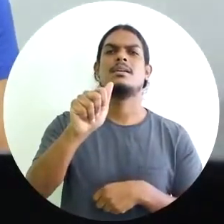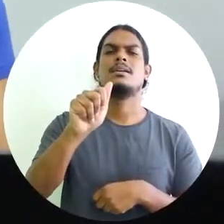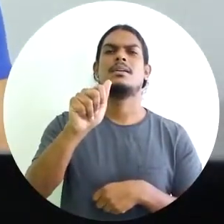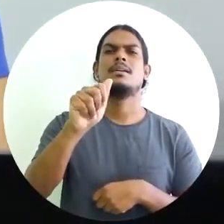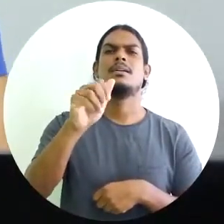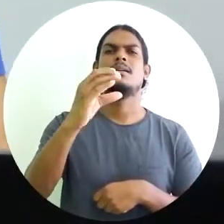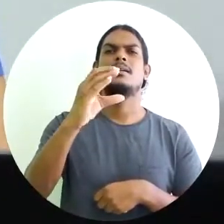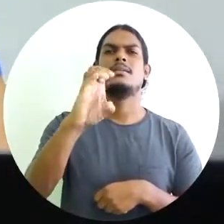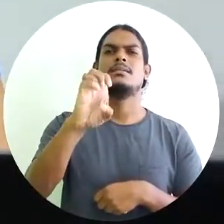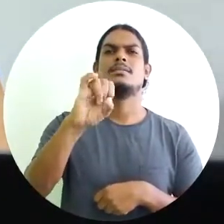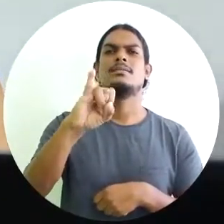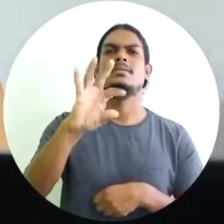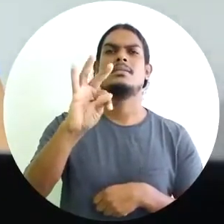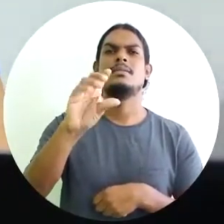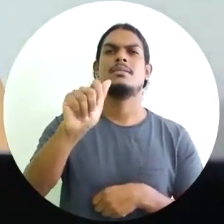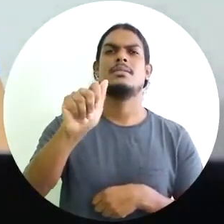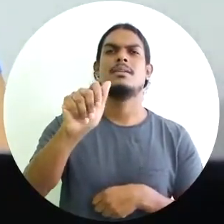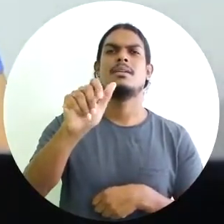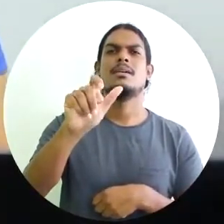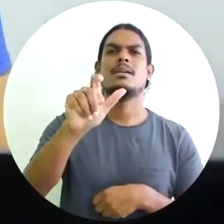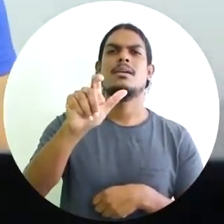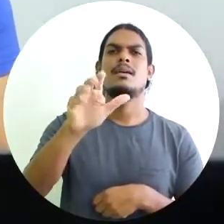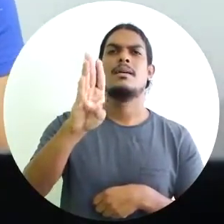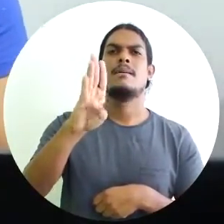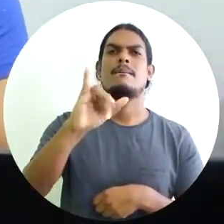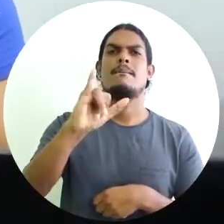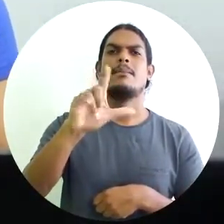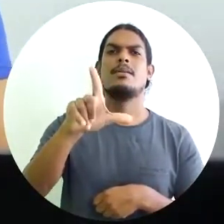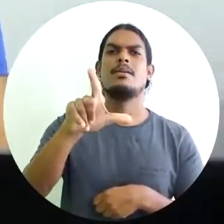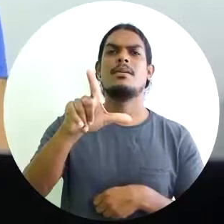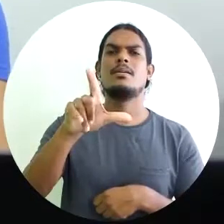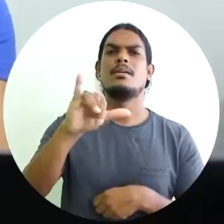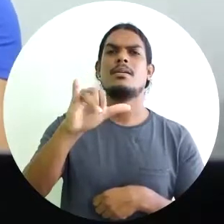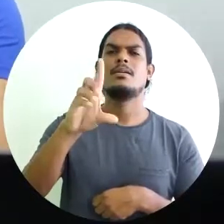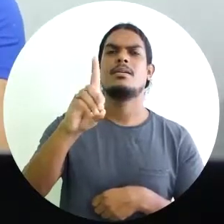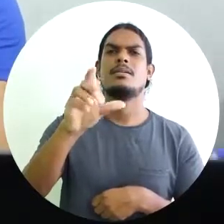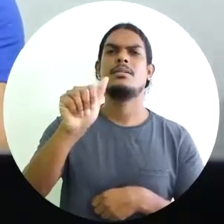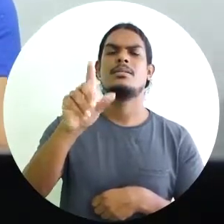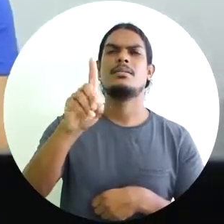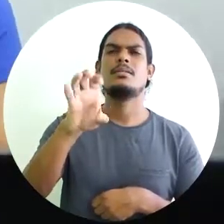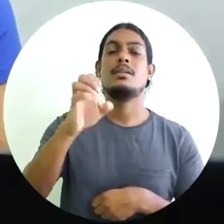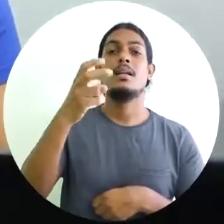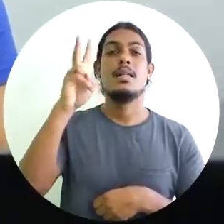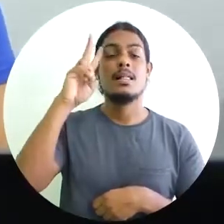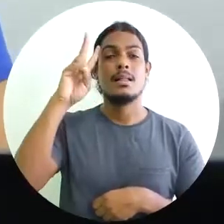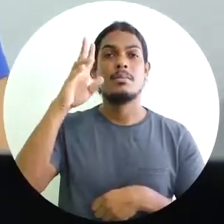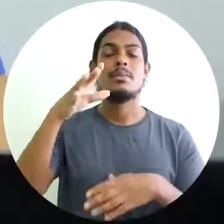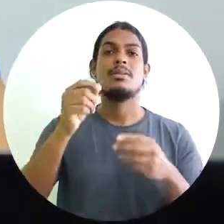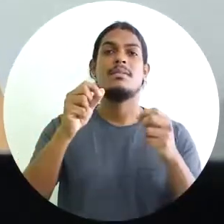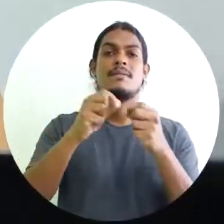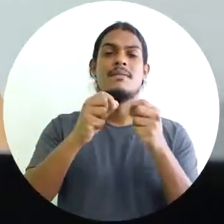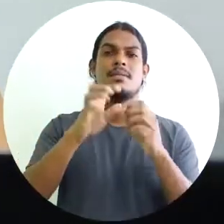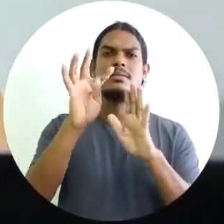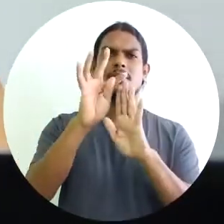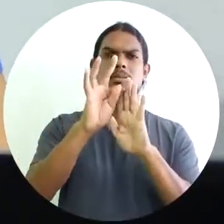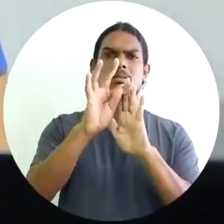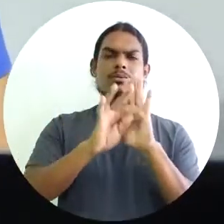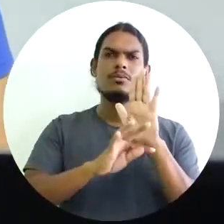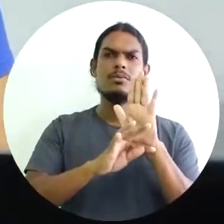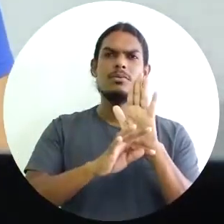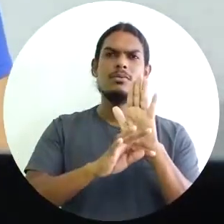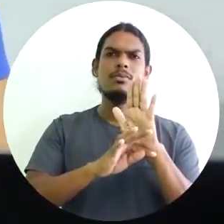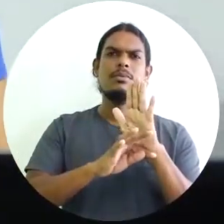de aceitabilidade é essa? Temos que lembrar que ao produzir texto, ao produzir qualquer produção através da língua,